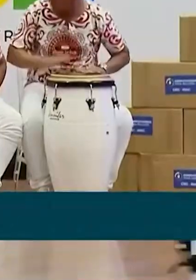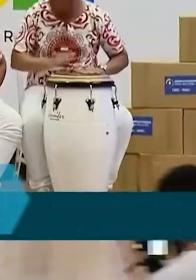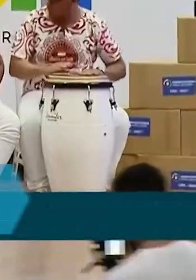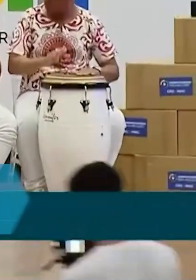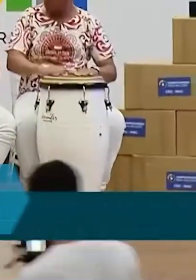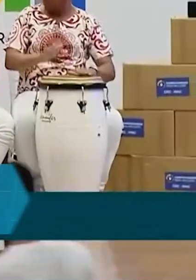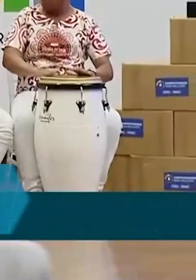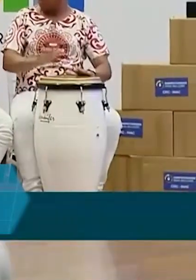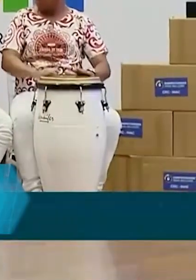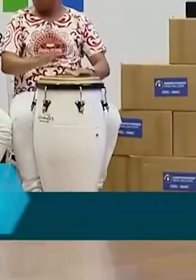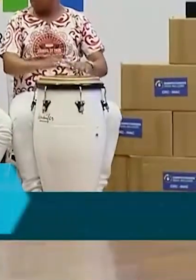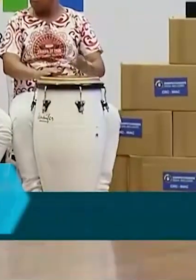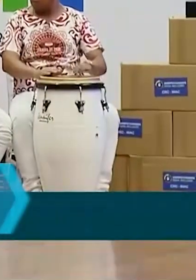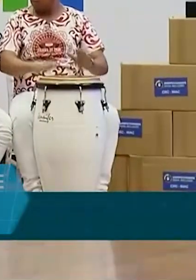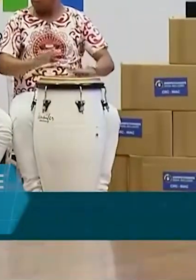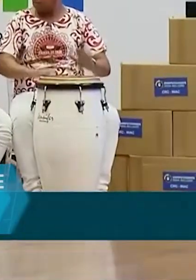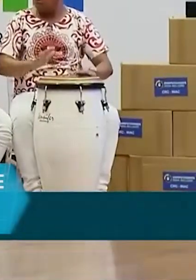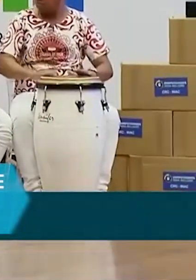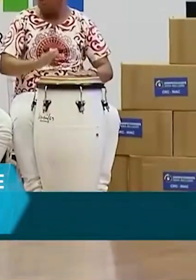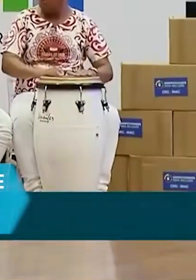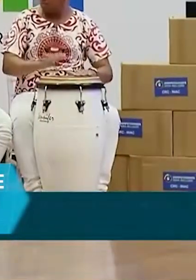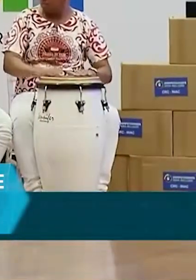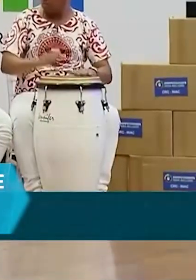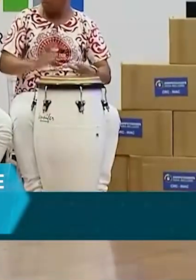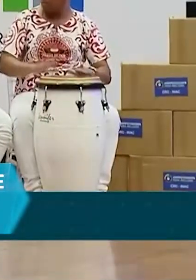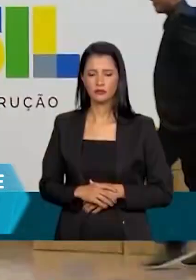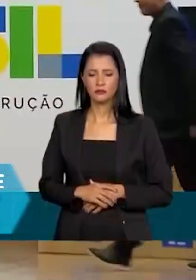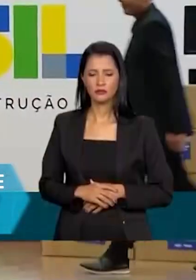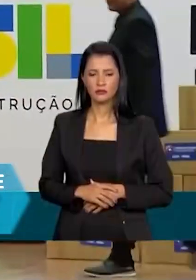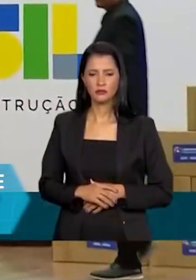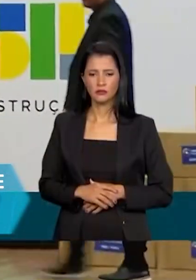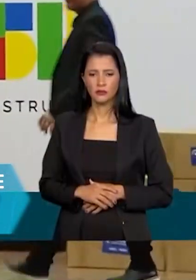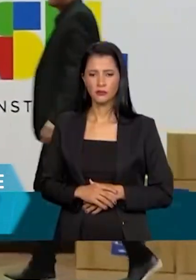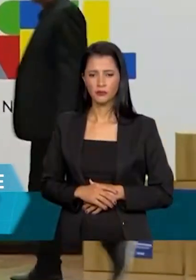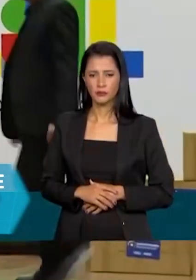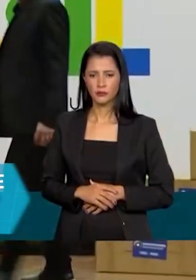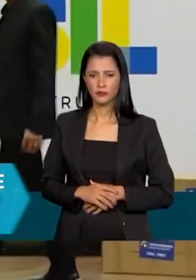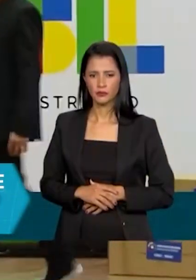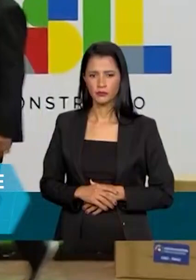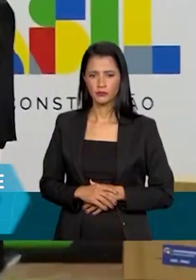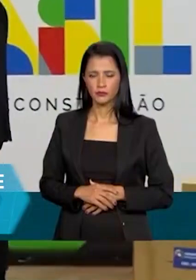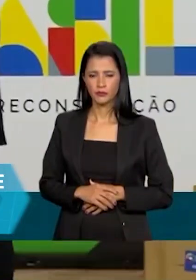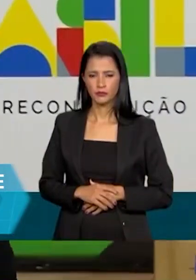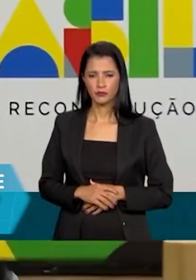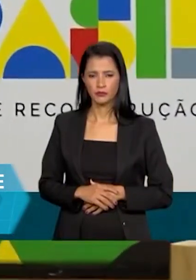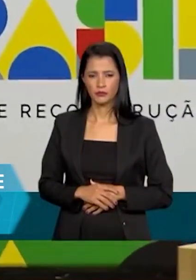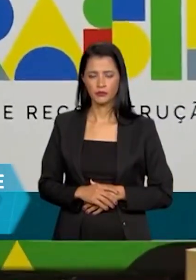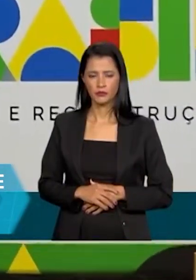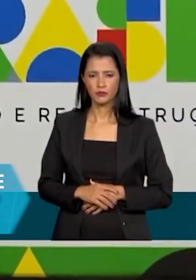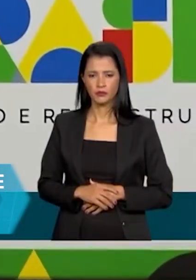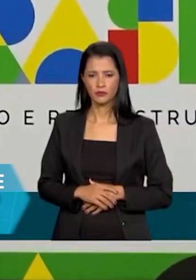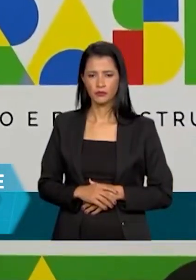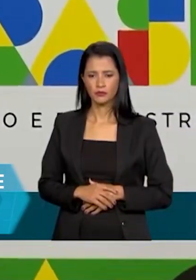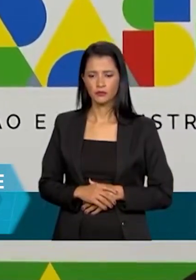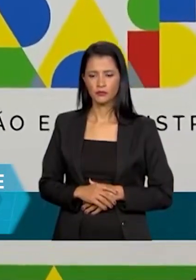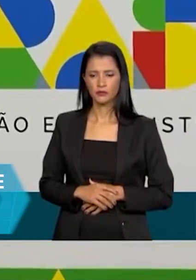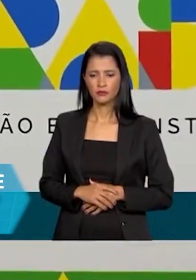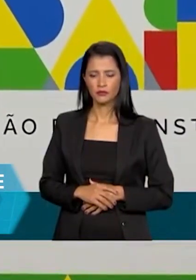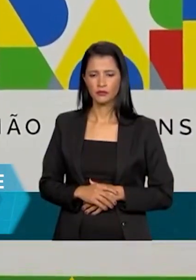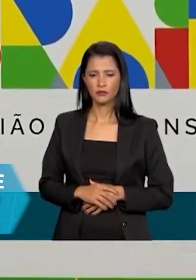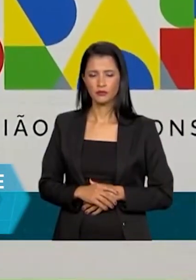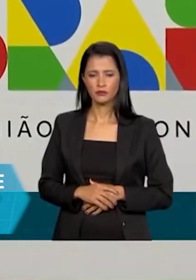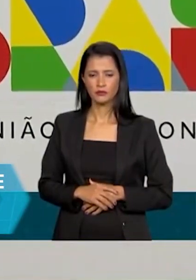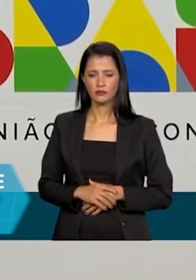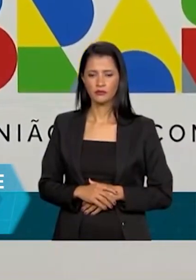Trata-se de uma ação do governo federal executado pelo Ministério de Comunicações com o objetivo da implantação de políticas